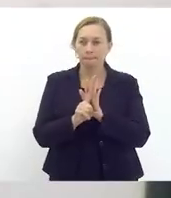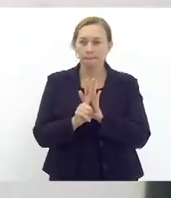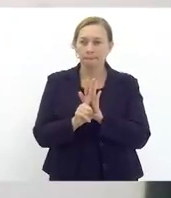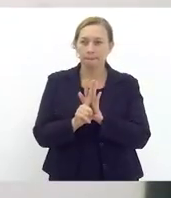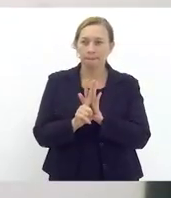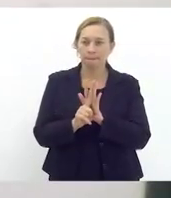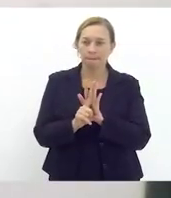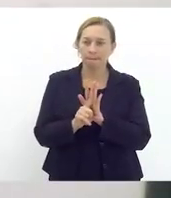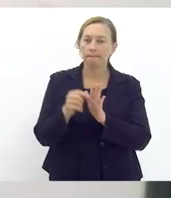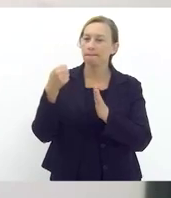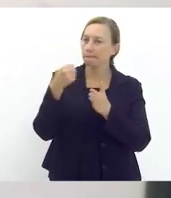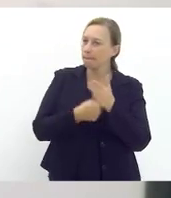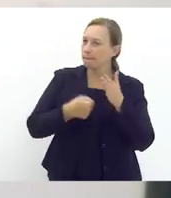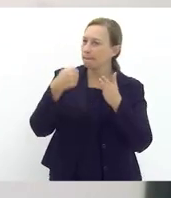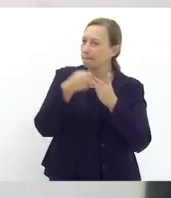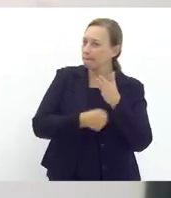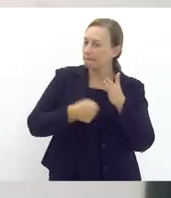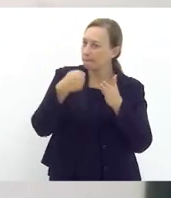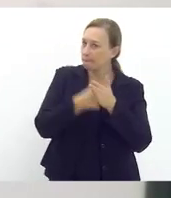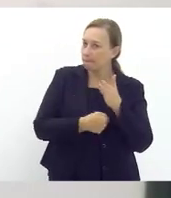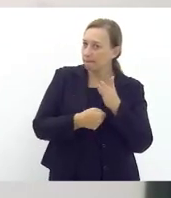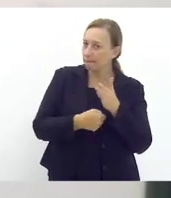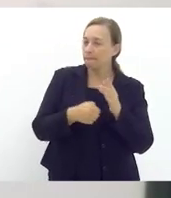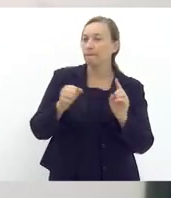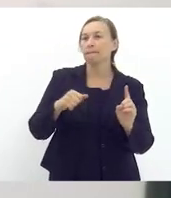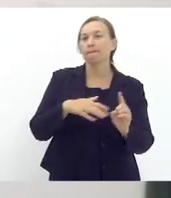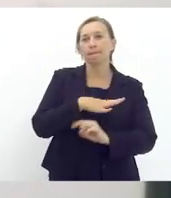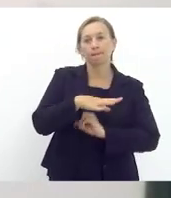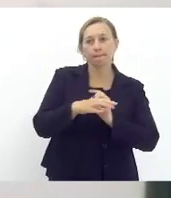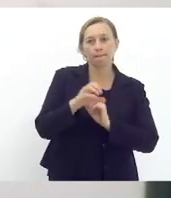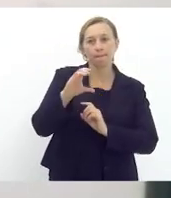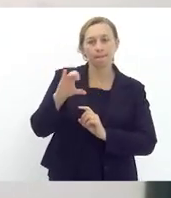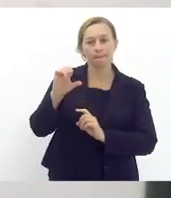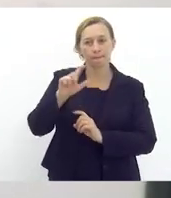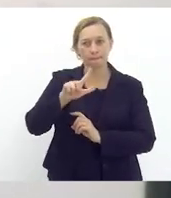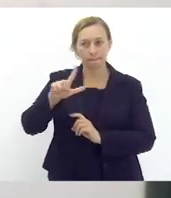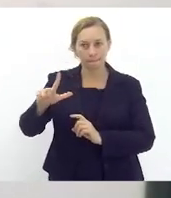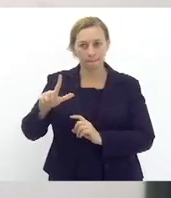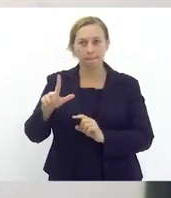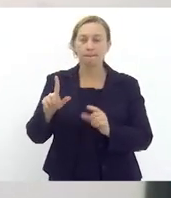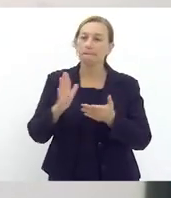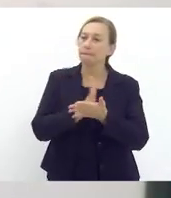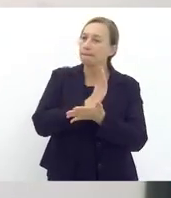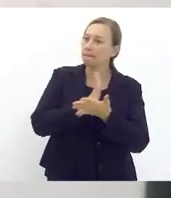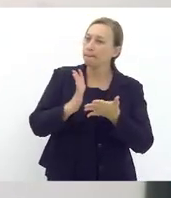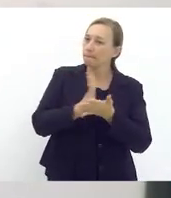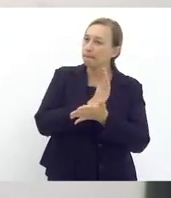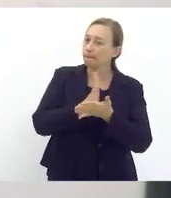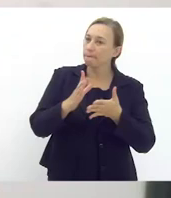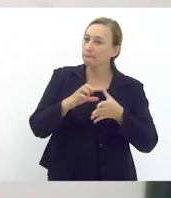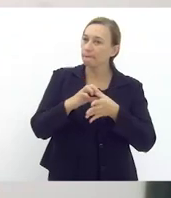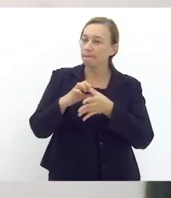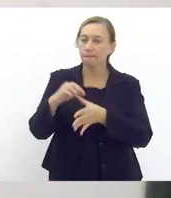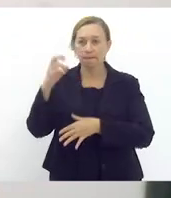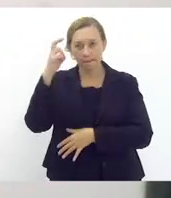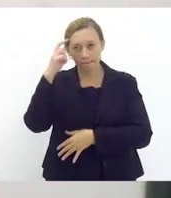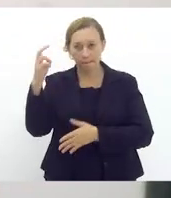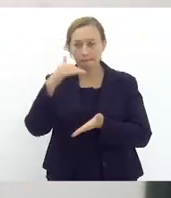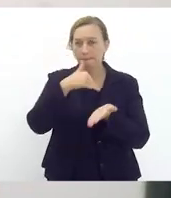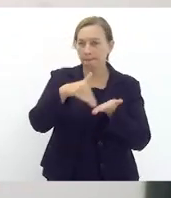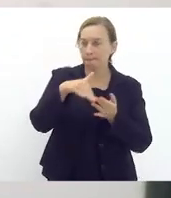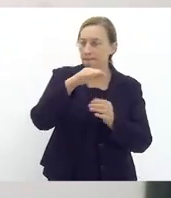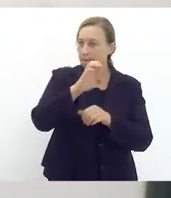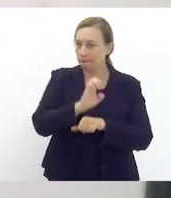com muita luta por parte tanto de sociedade civil quanto por parte de alguns dirigentes de Cultura secretários